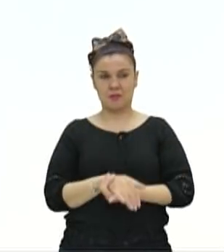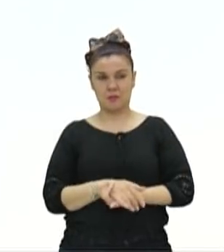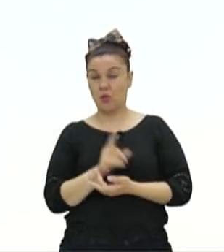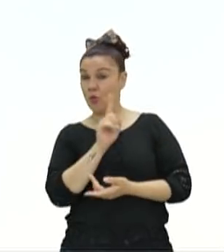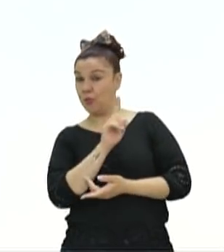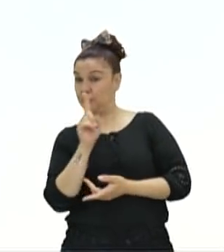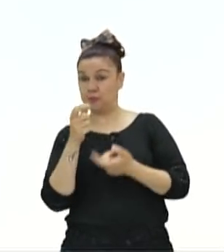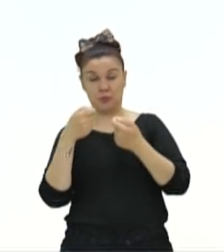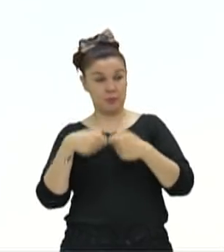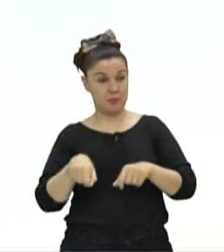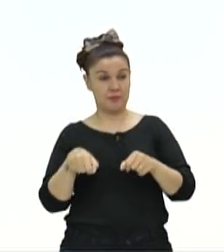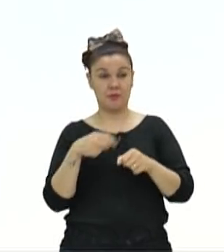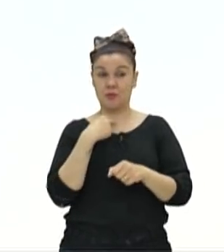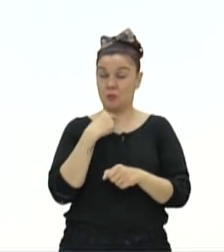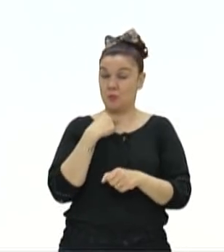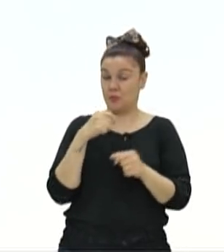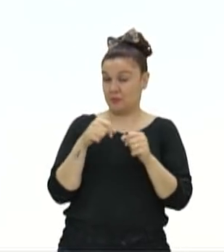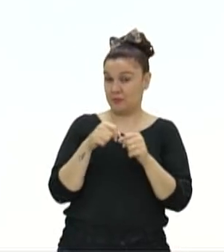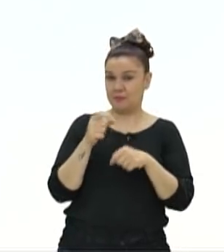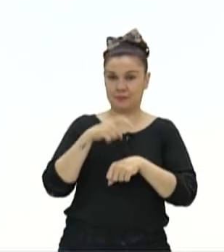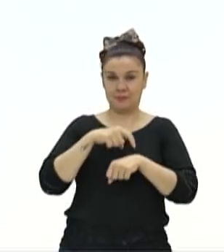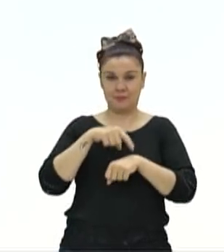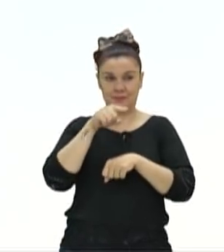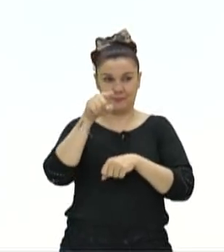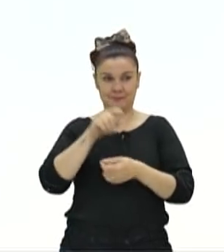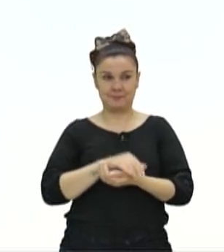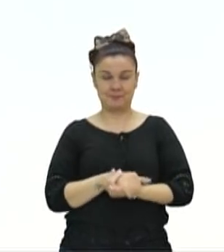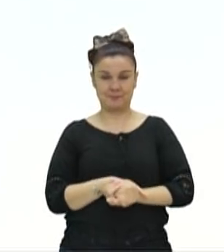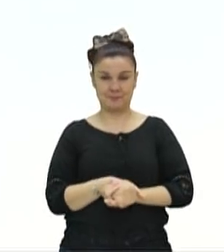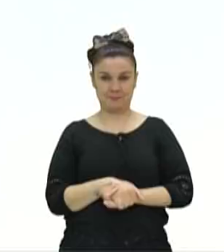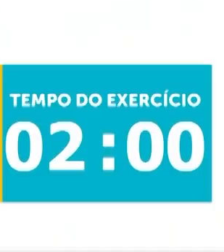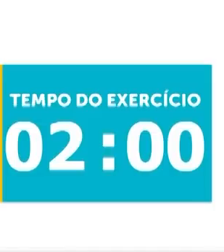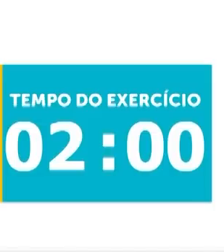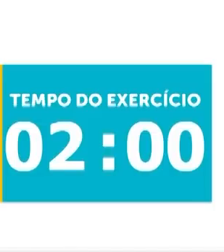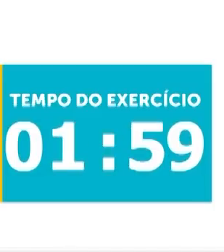ou não precisam, não podem fazer? Vamos lá, anotar aí?